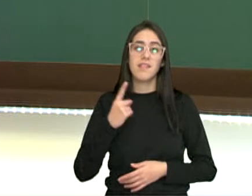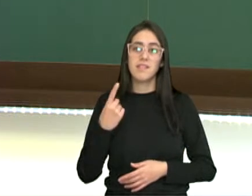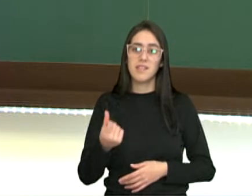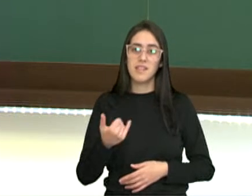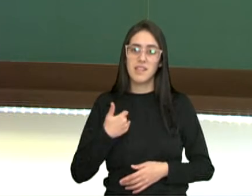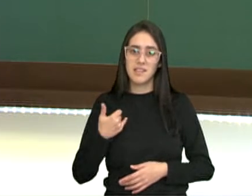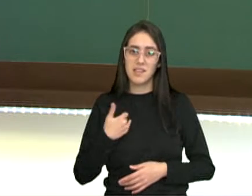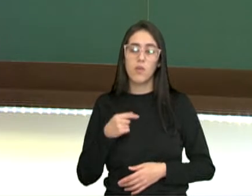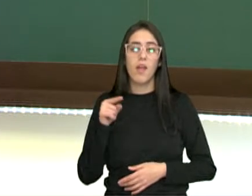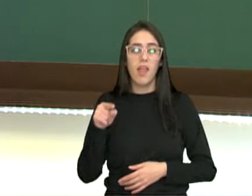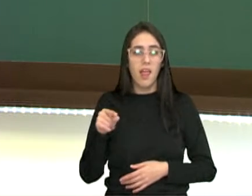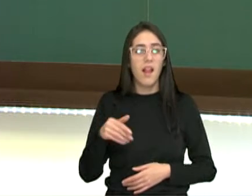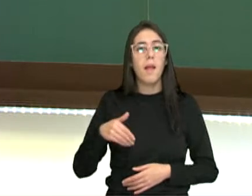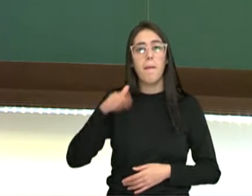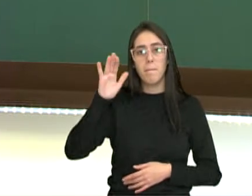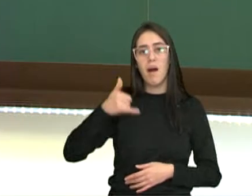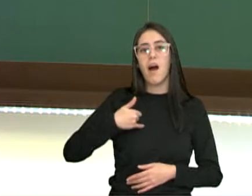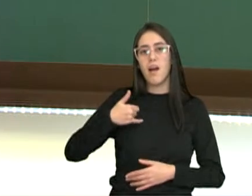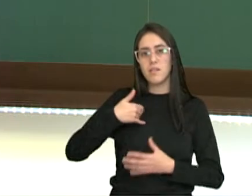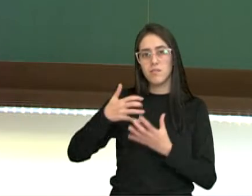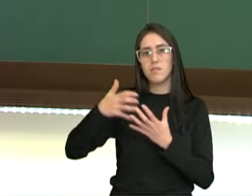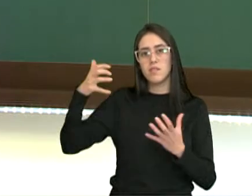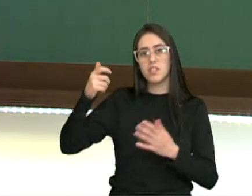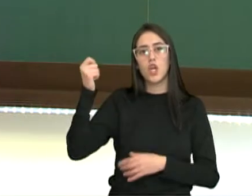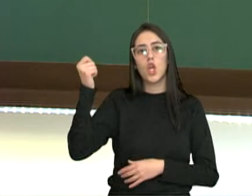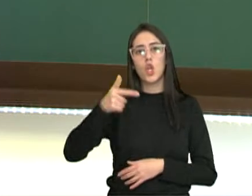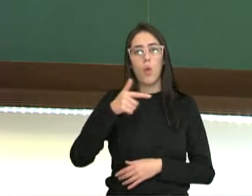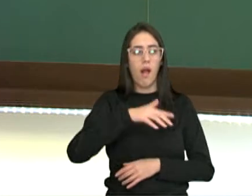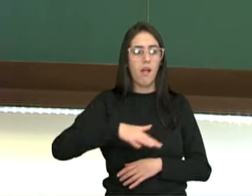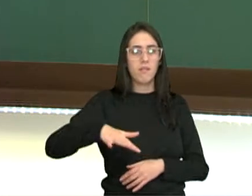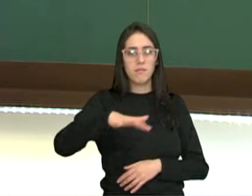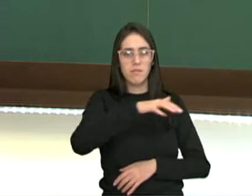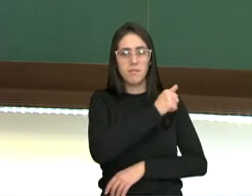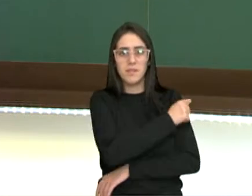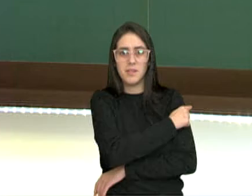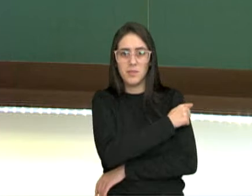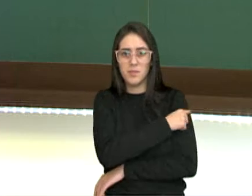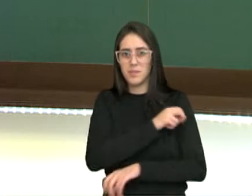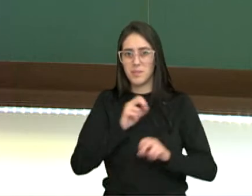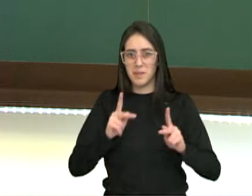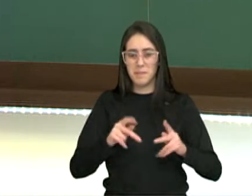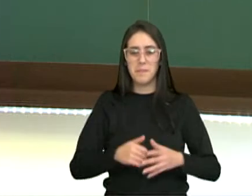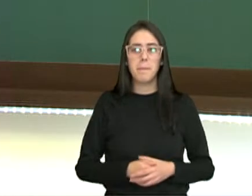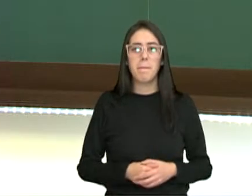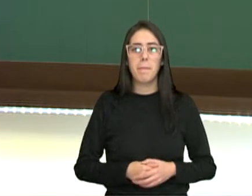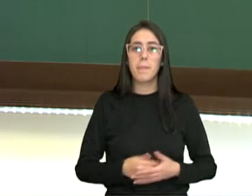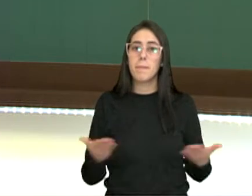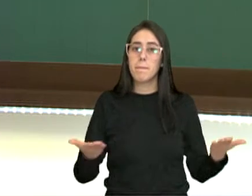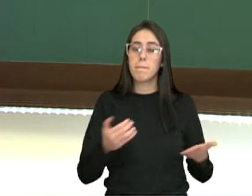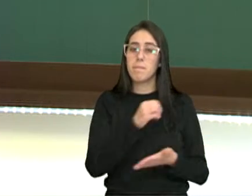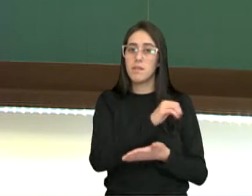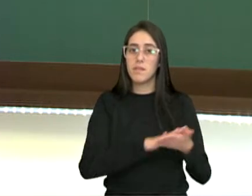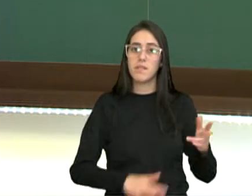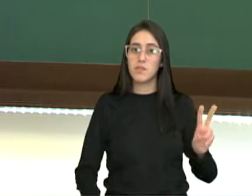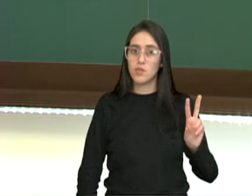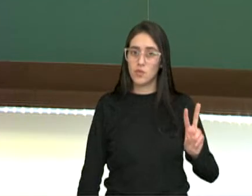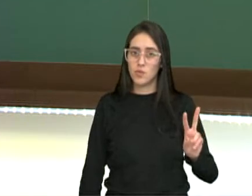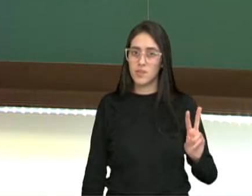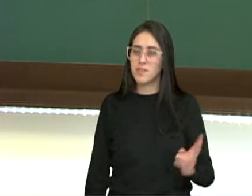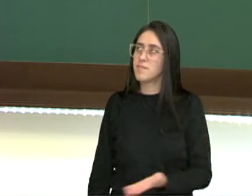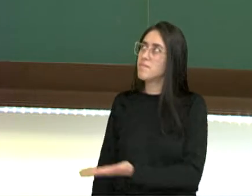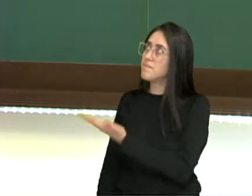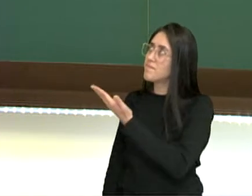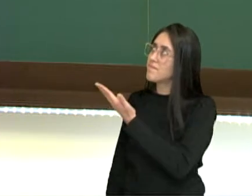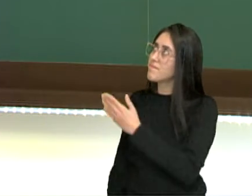é mais velho do que a média da classe, ok? Vamos para o nosso Praticando